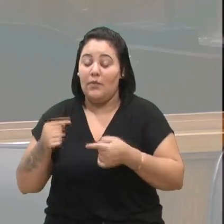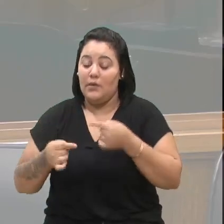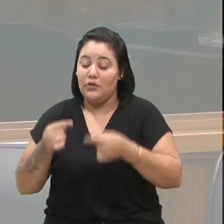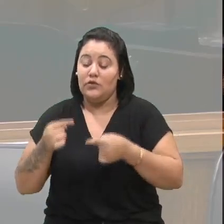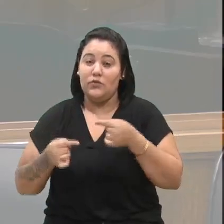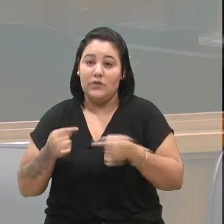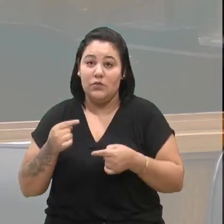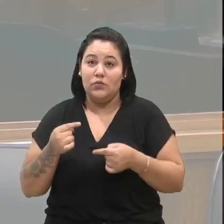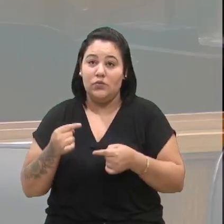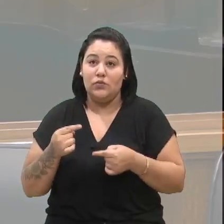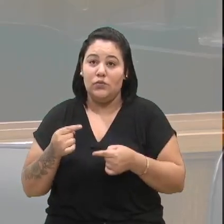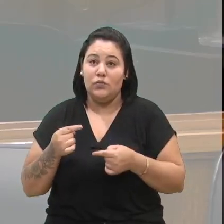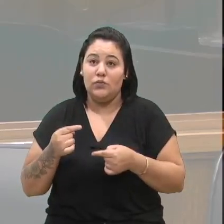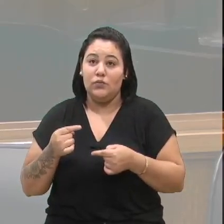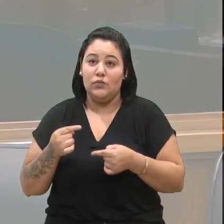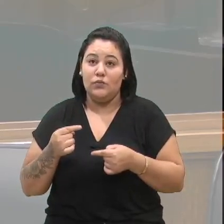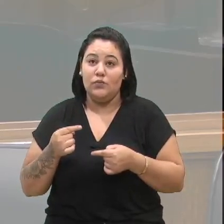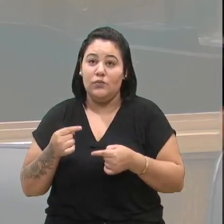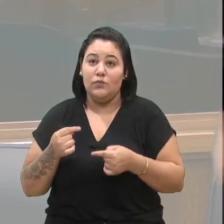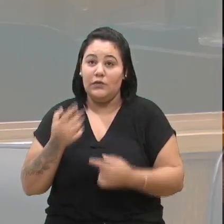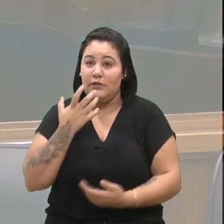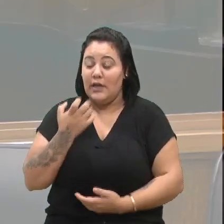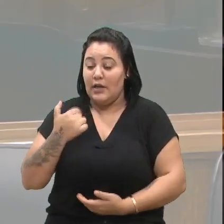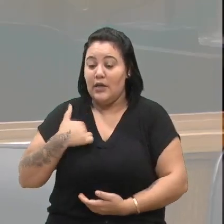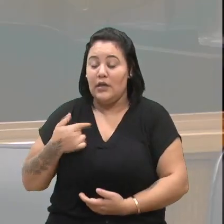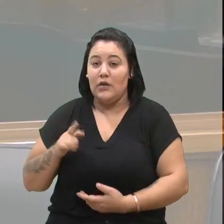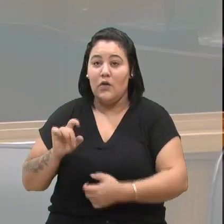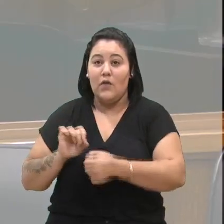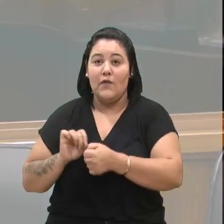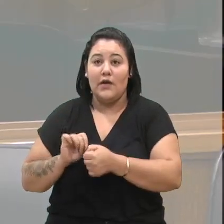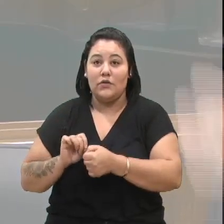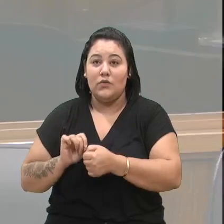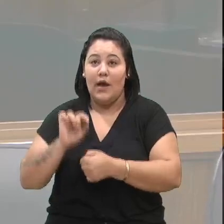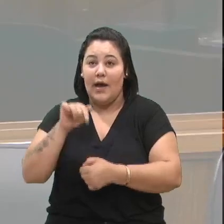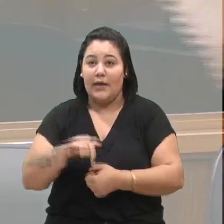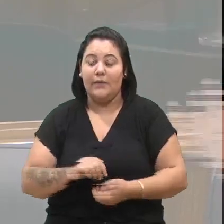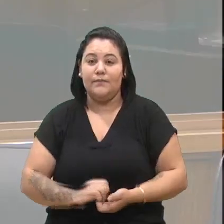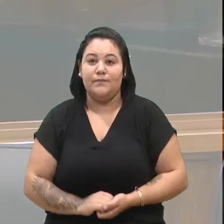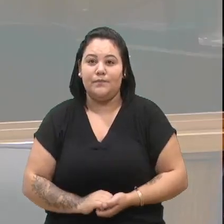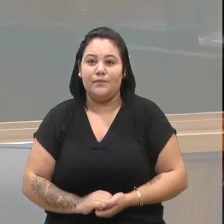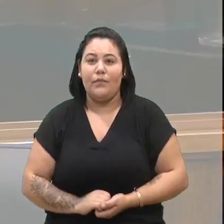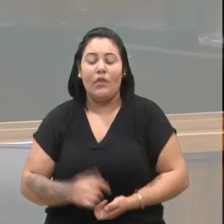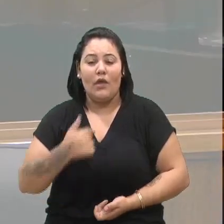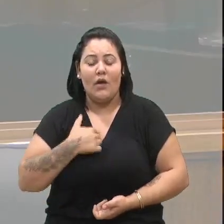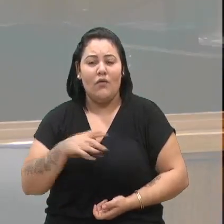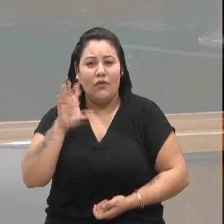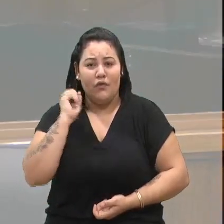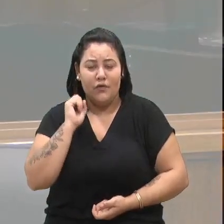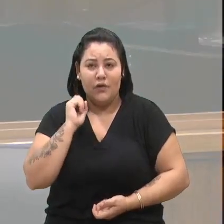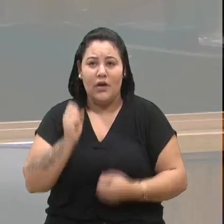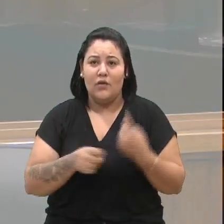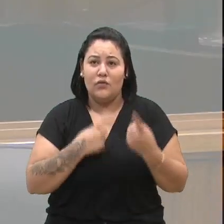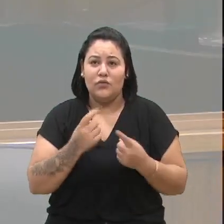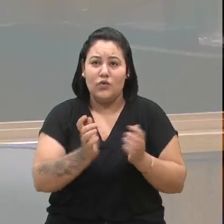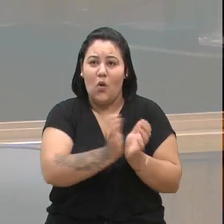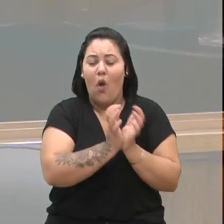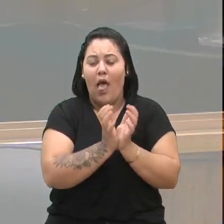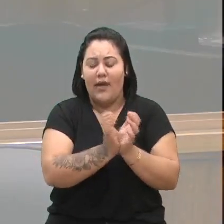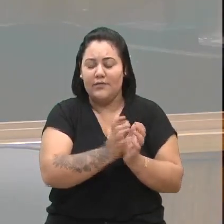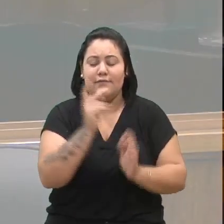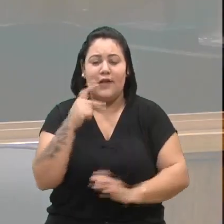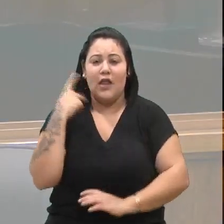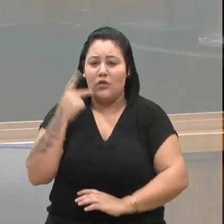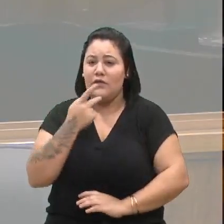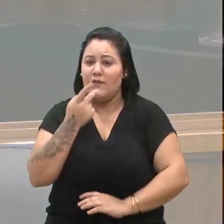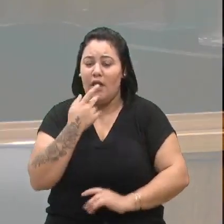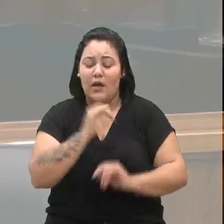em dados e séria que eu estou fazendo aqui. Eu ouvi vários colegas vereadores que trouxeram os